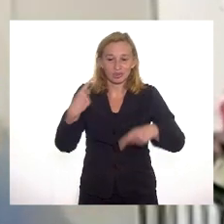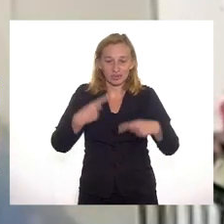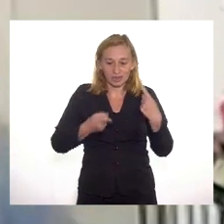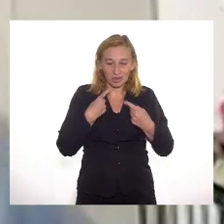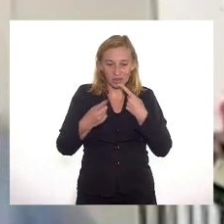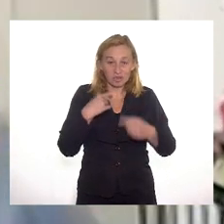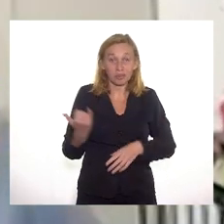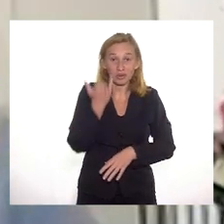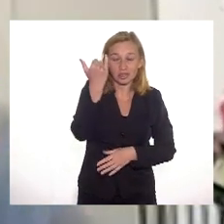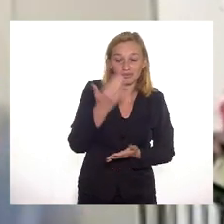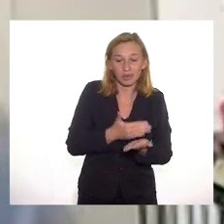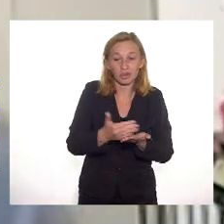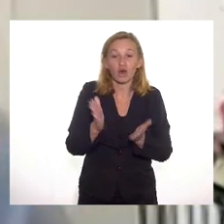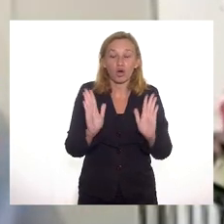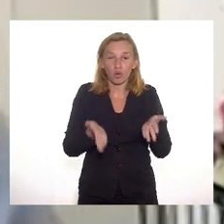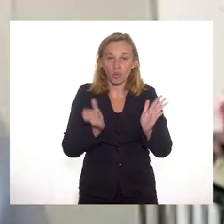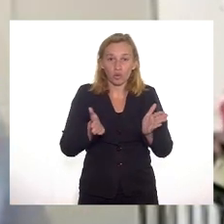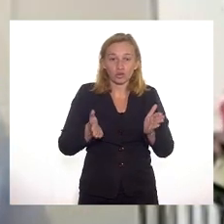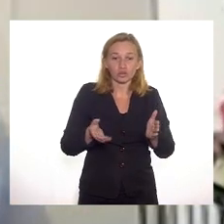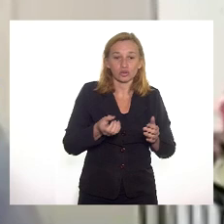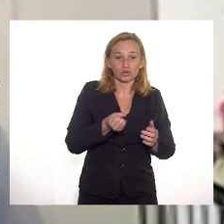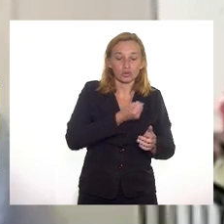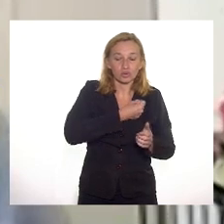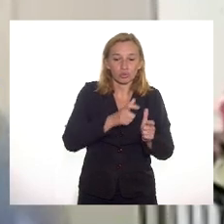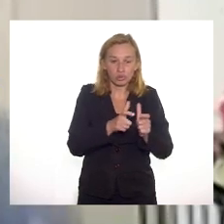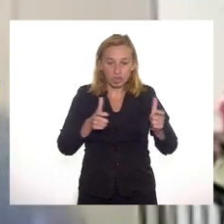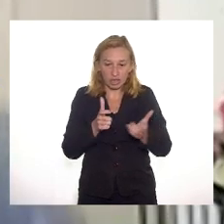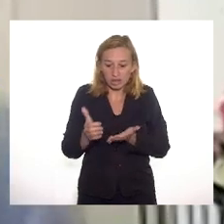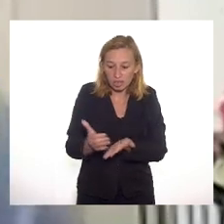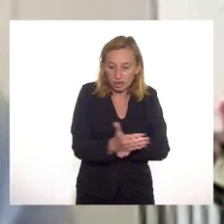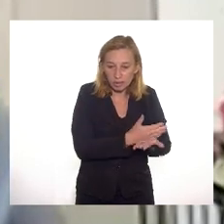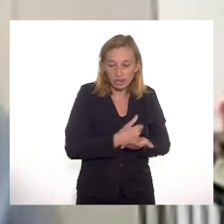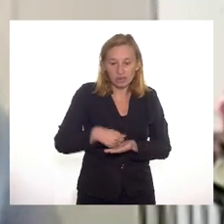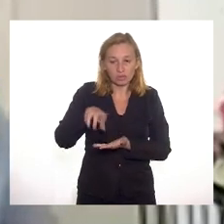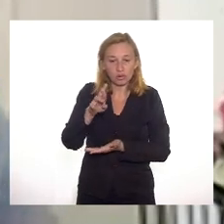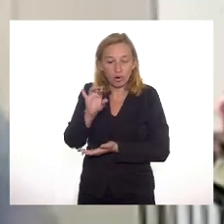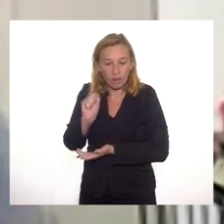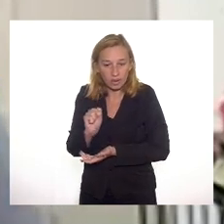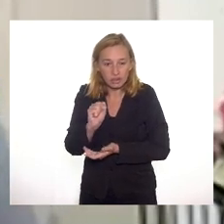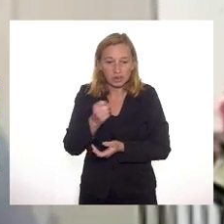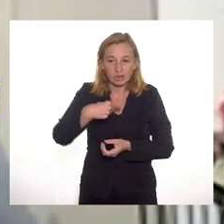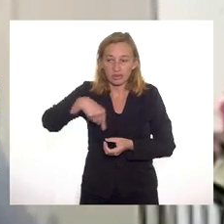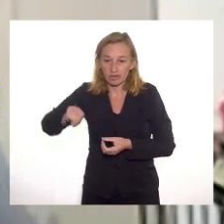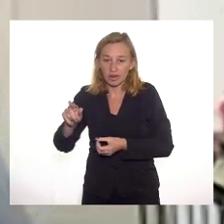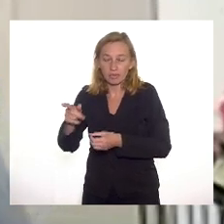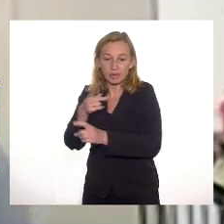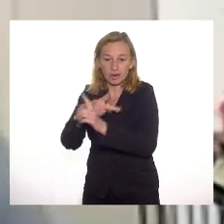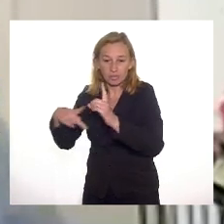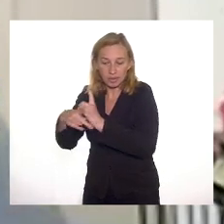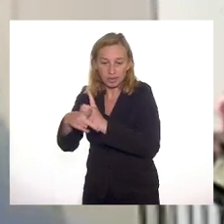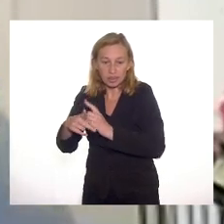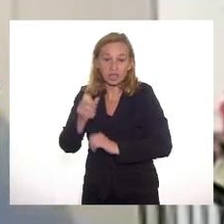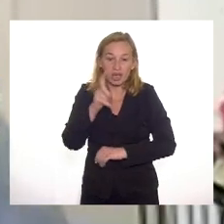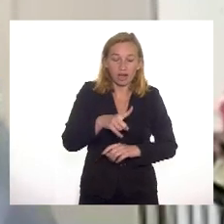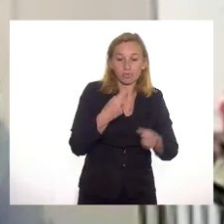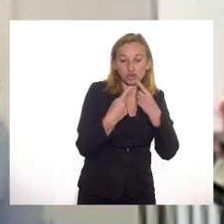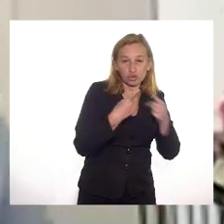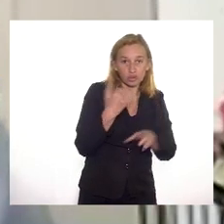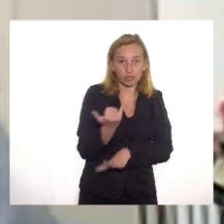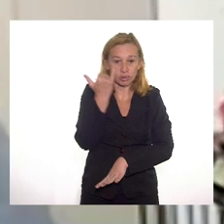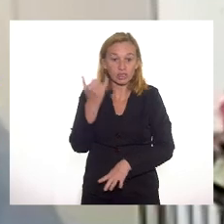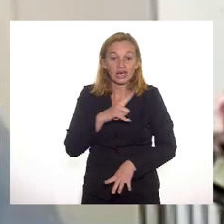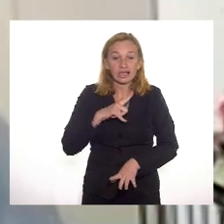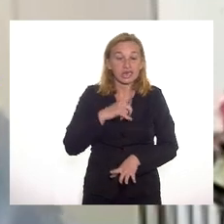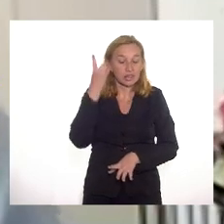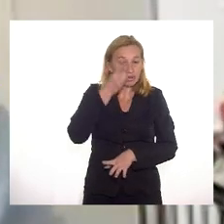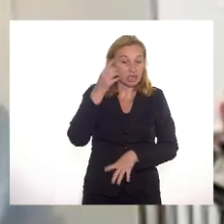começar, porque hoje a maior parte da nossa arrecadação com royalties vai para o Rio Previdência. E esse é um debate importante, porque tem deputado